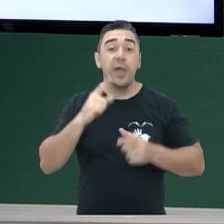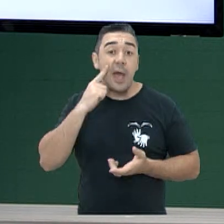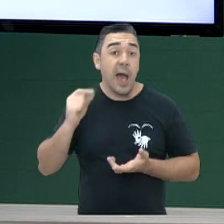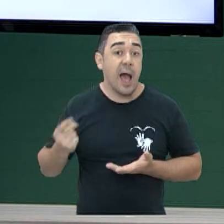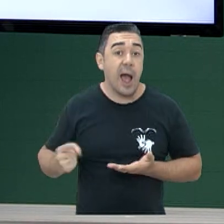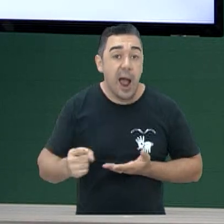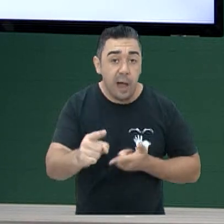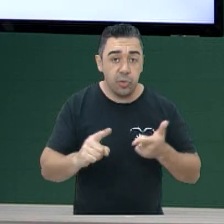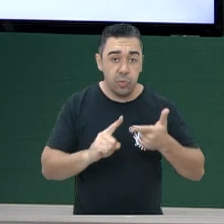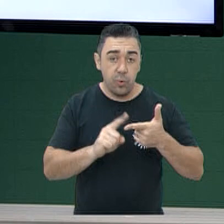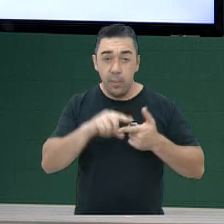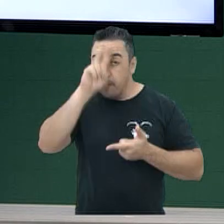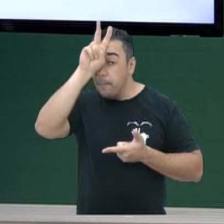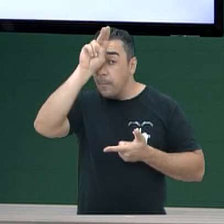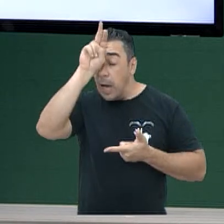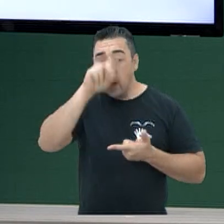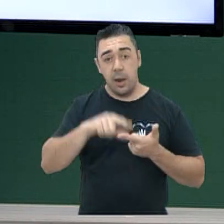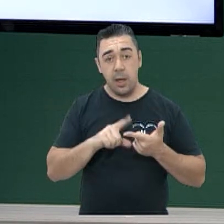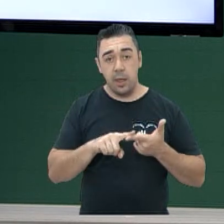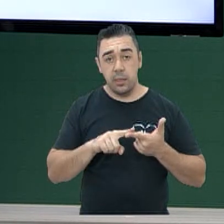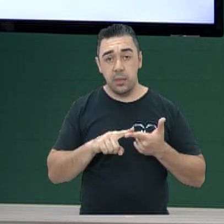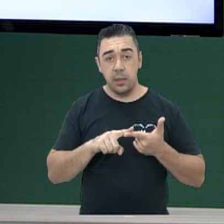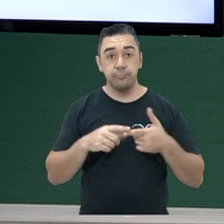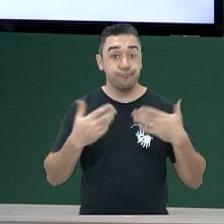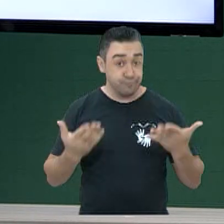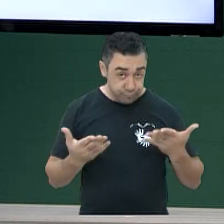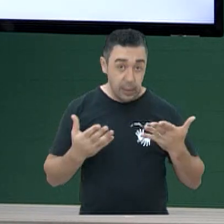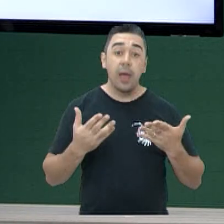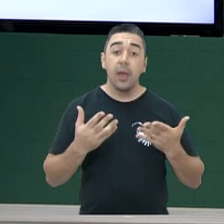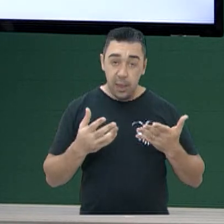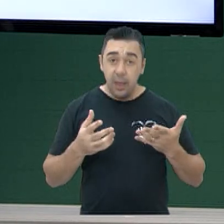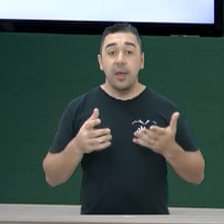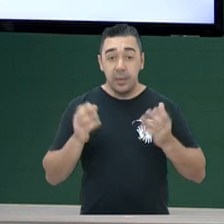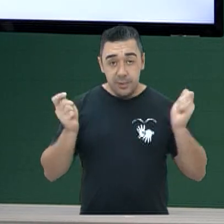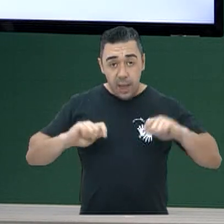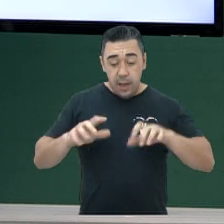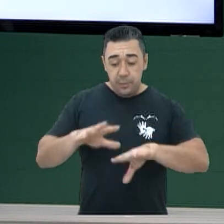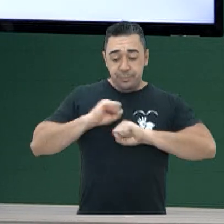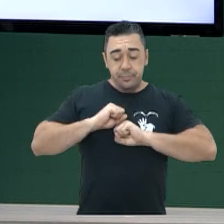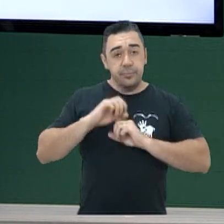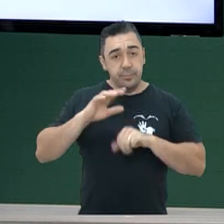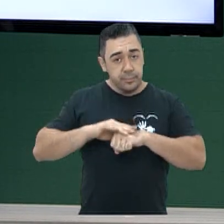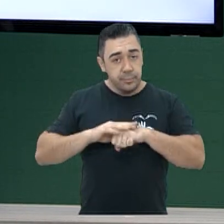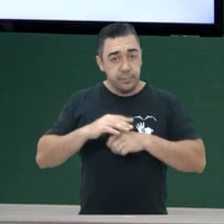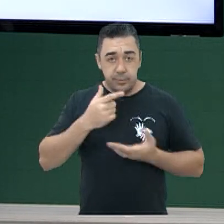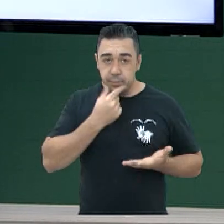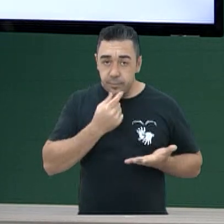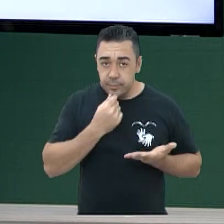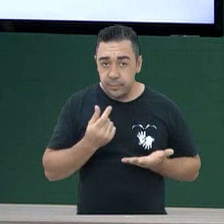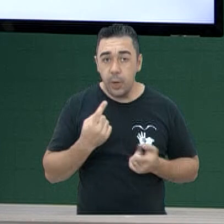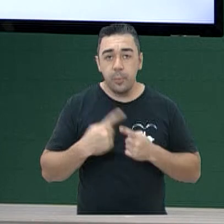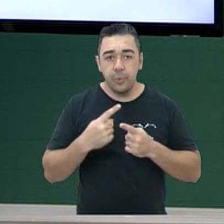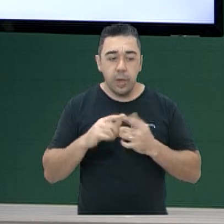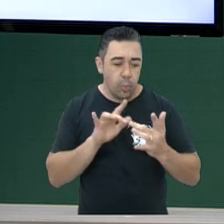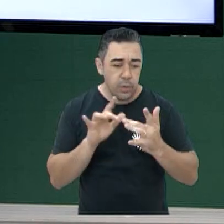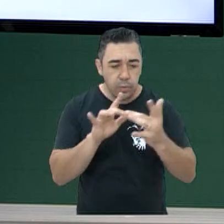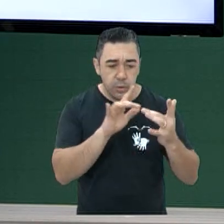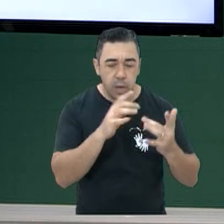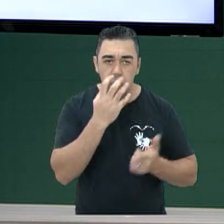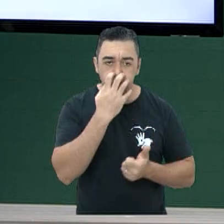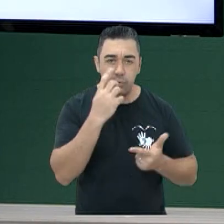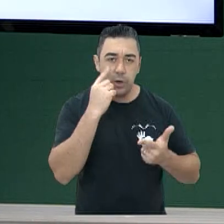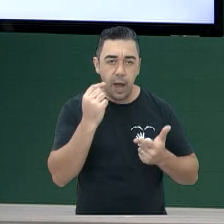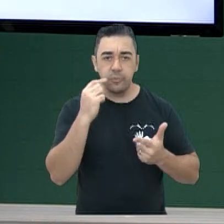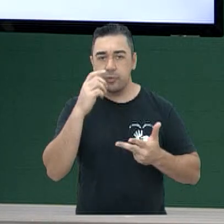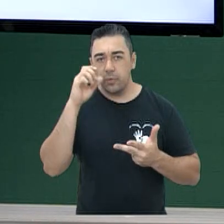Ratos, baratas, né? E esses bichos, querendo ou não, eles acabam trazendo doenças para o homem, né? Porque eles entram em contato com cachorro, com gato, com